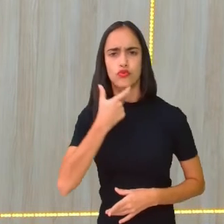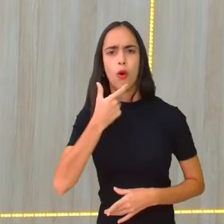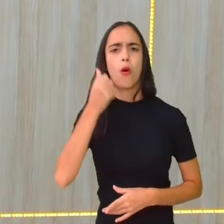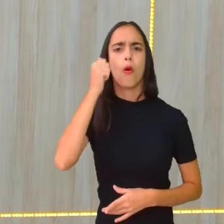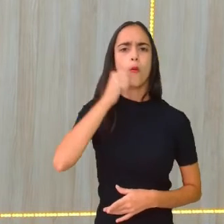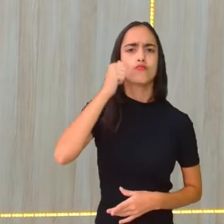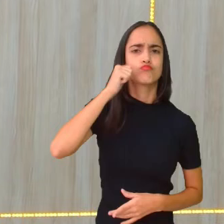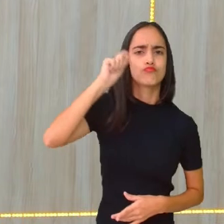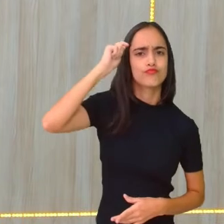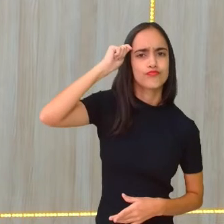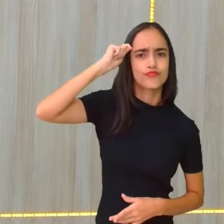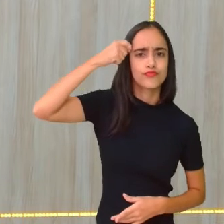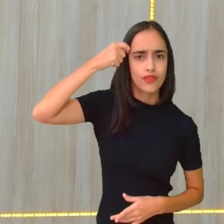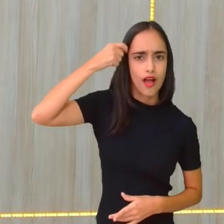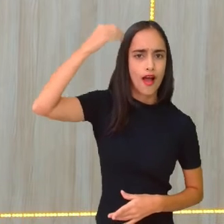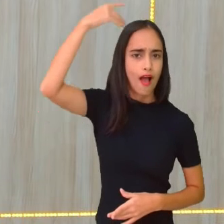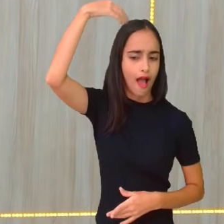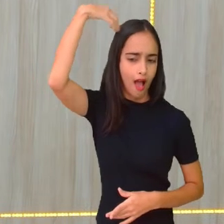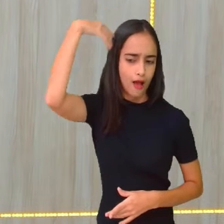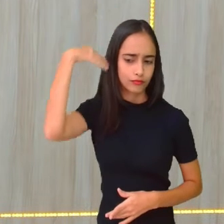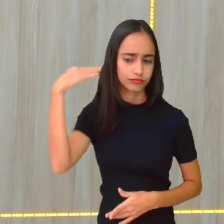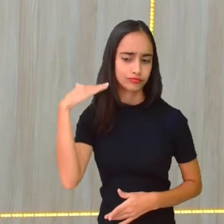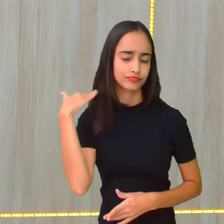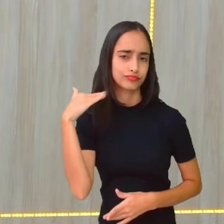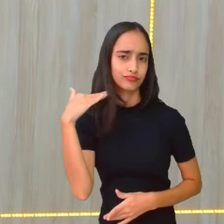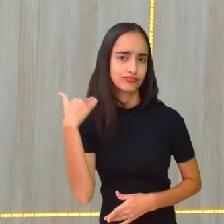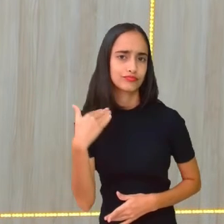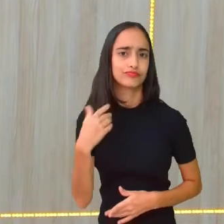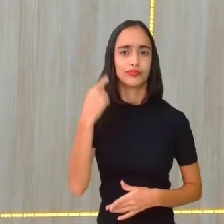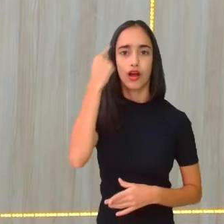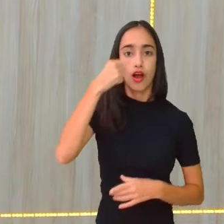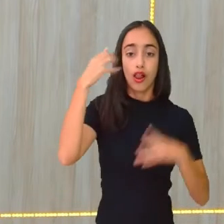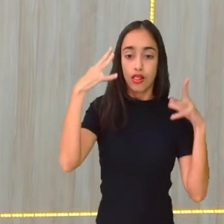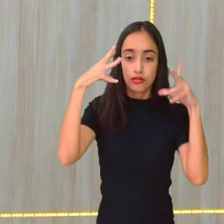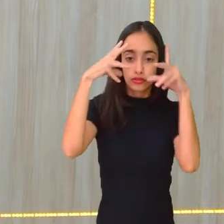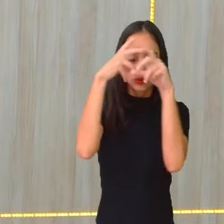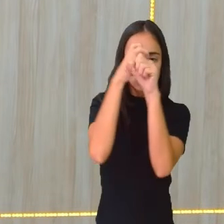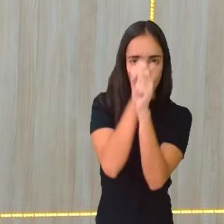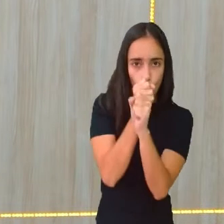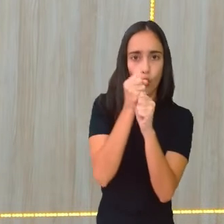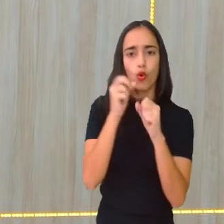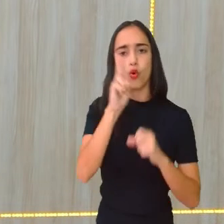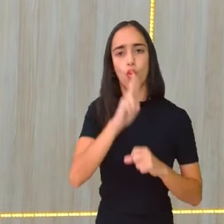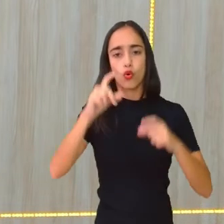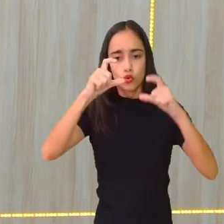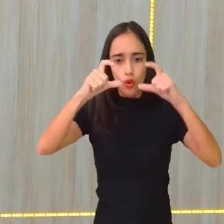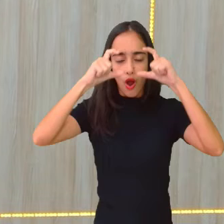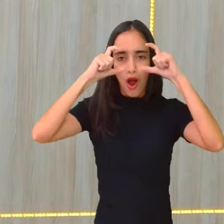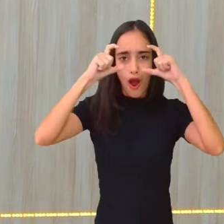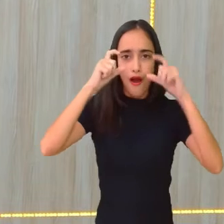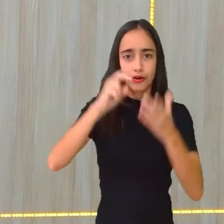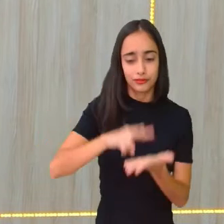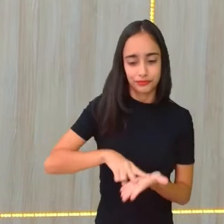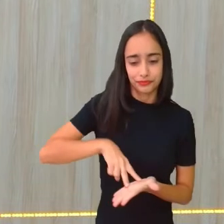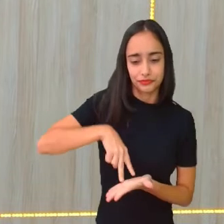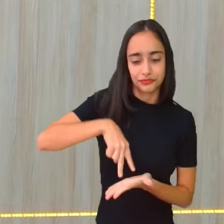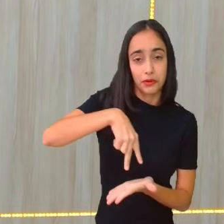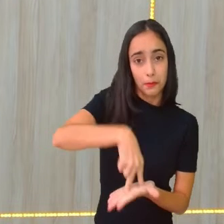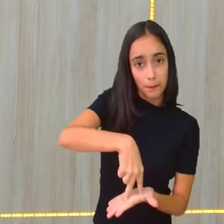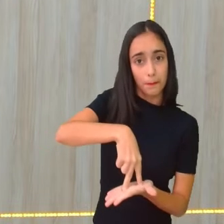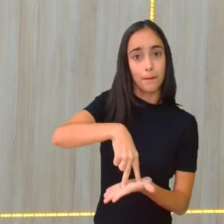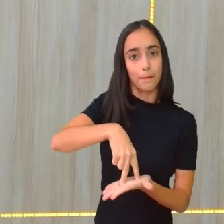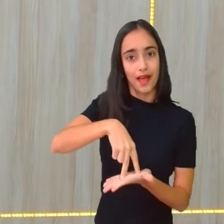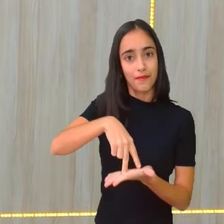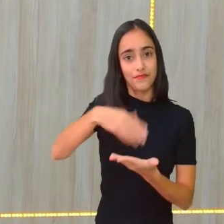cabelos escuros, curtos, lisos, tenho olhos também escuros, uso óculos arredondados, estou em pé aqui diante da câmera para conversar